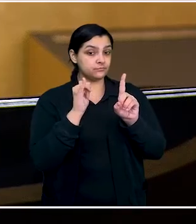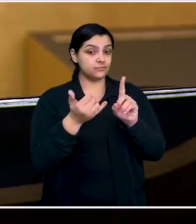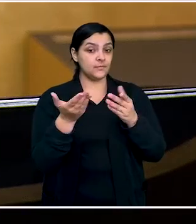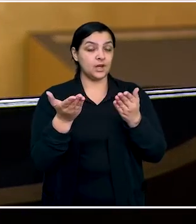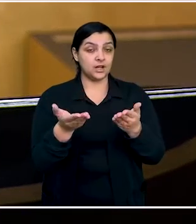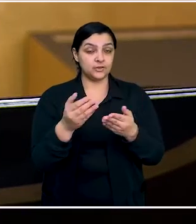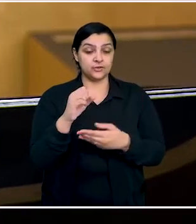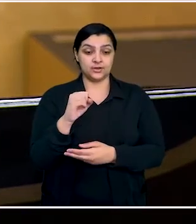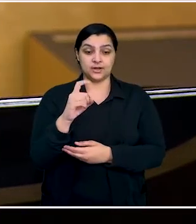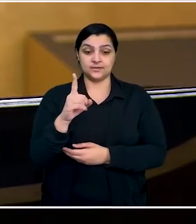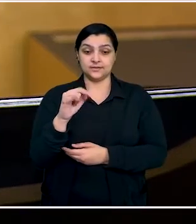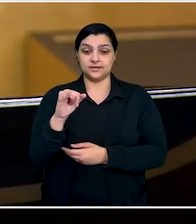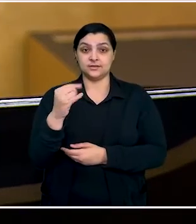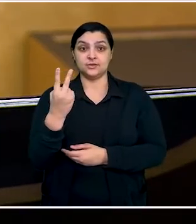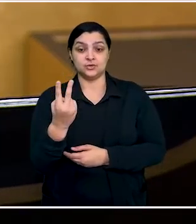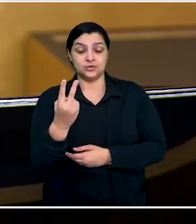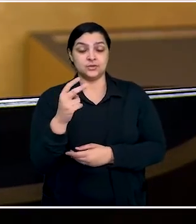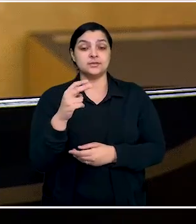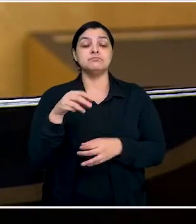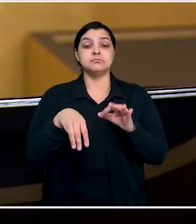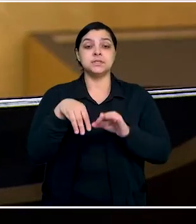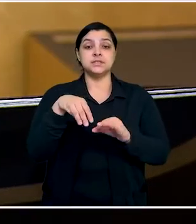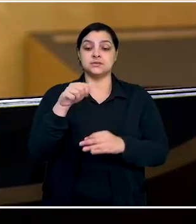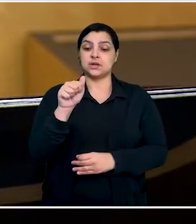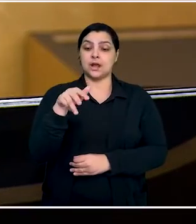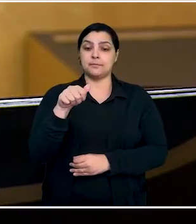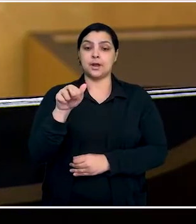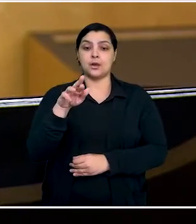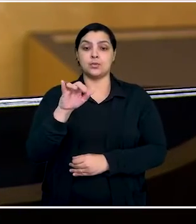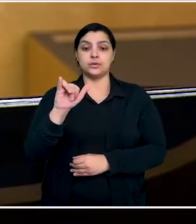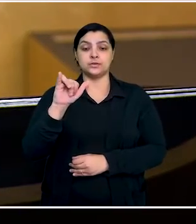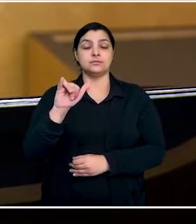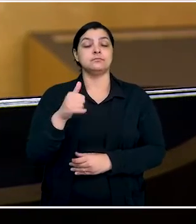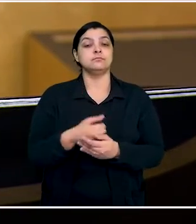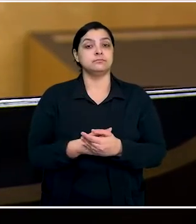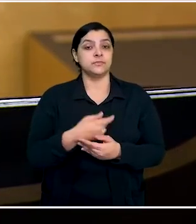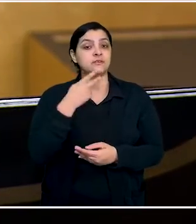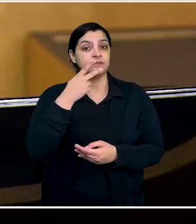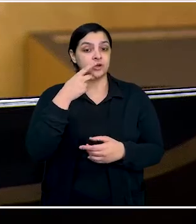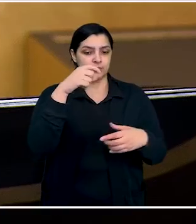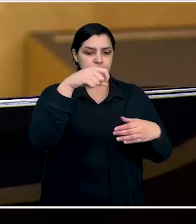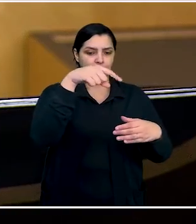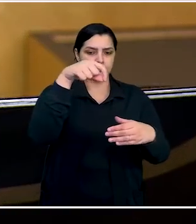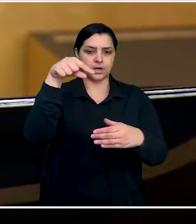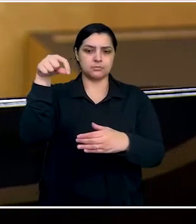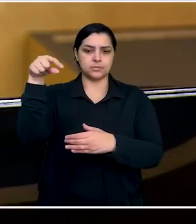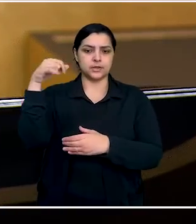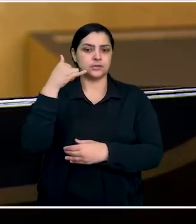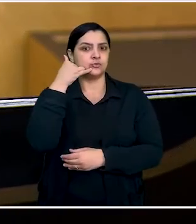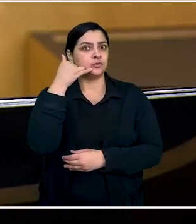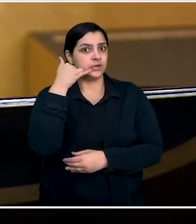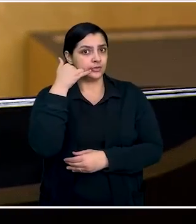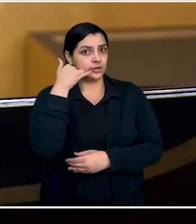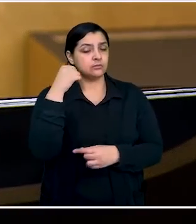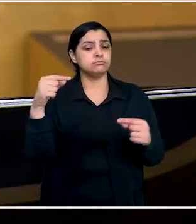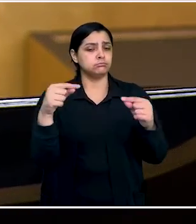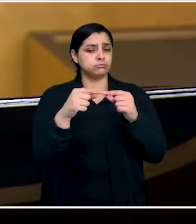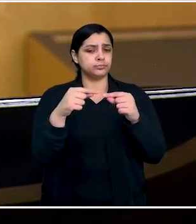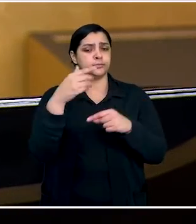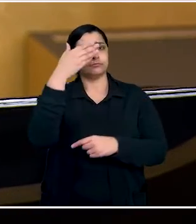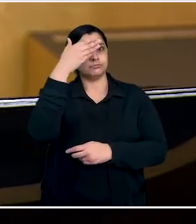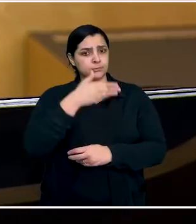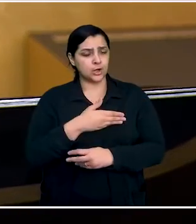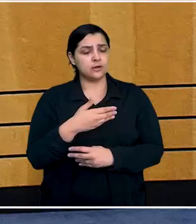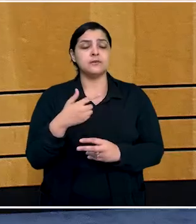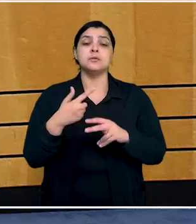de dissídios individuais, foi o ministro Amaury Rodrigues. Ele considerou a geolocalização do aparelho celular adequada